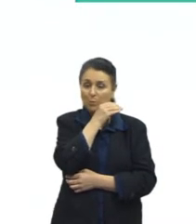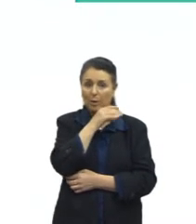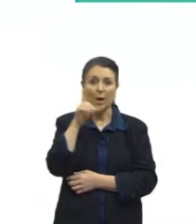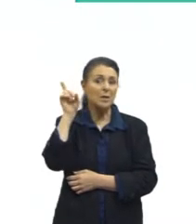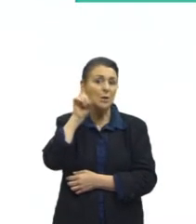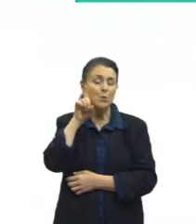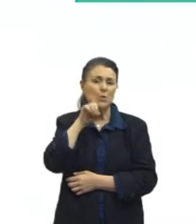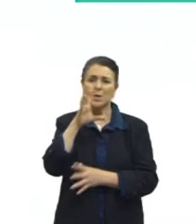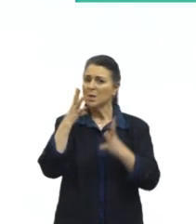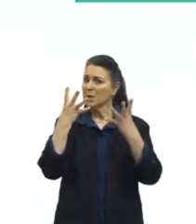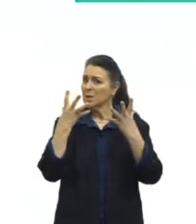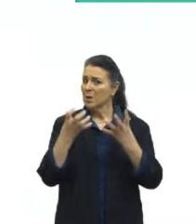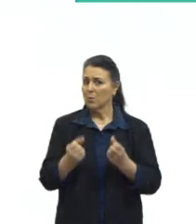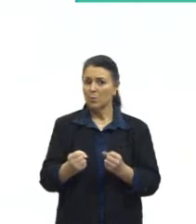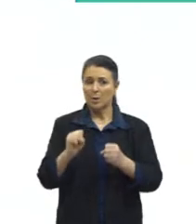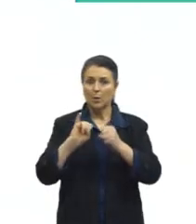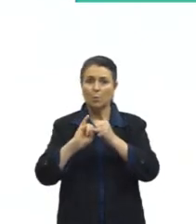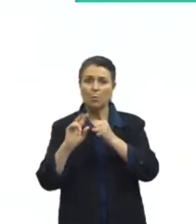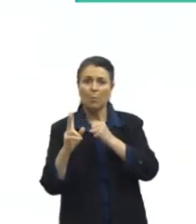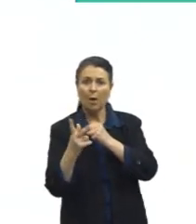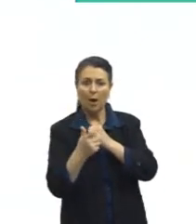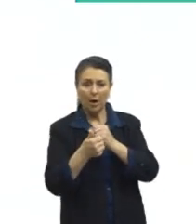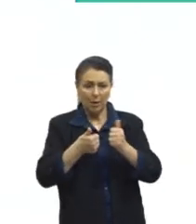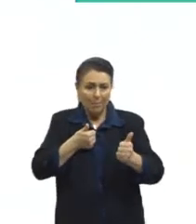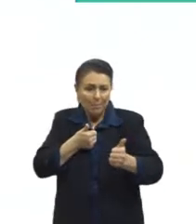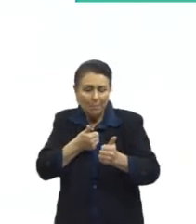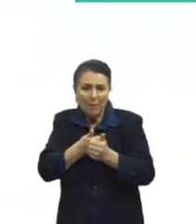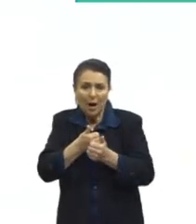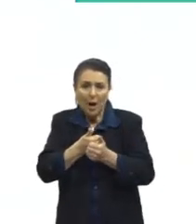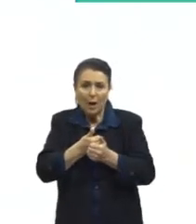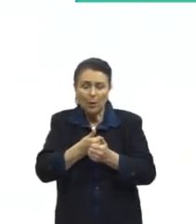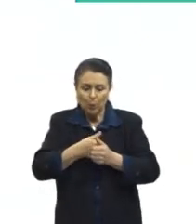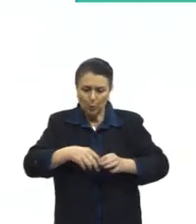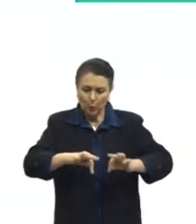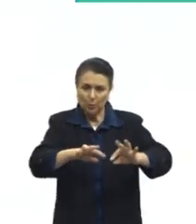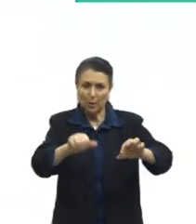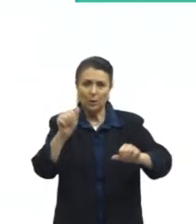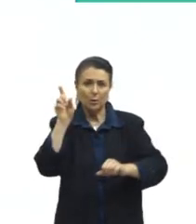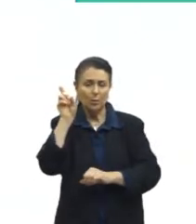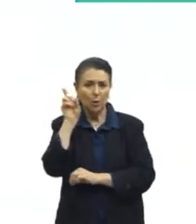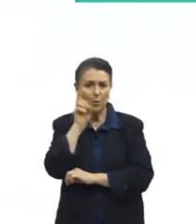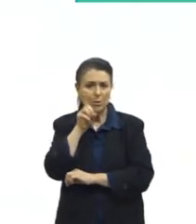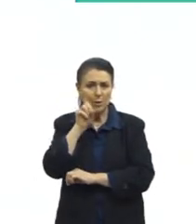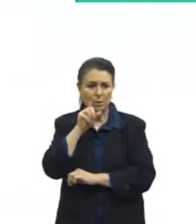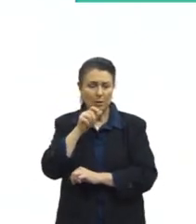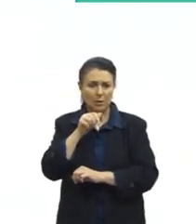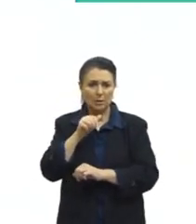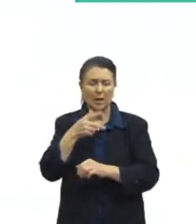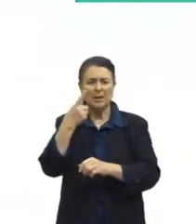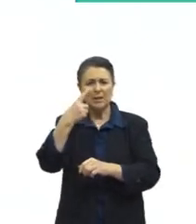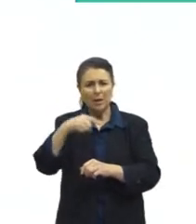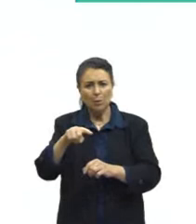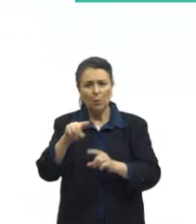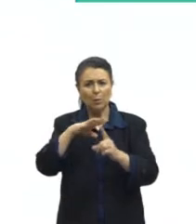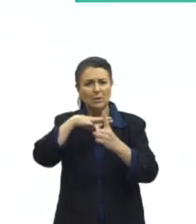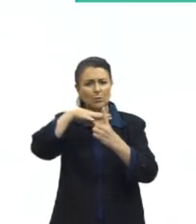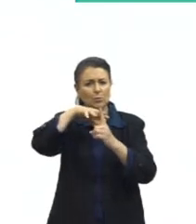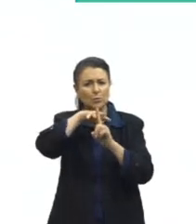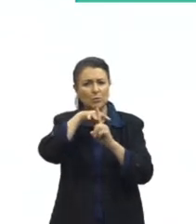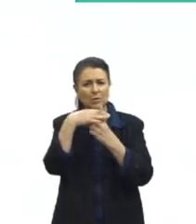aceita que uma ilha tão próxima do seu território seja socialista né e alinhada ao seu maior inimigo